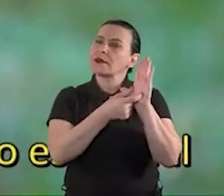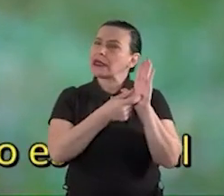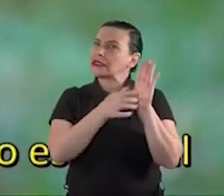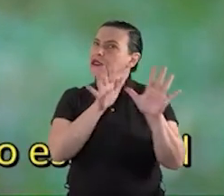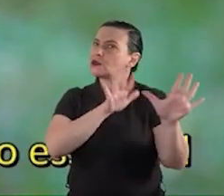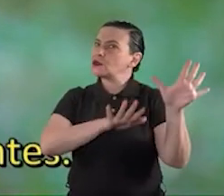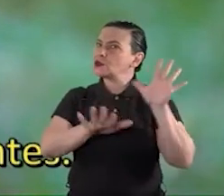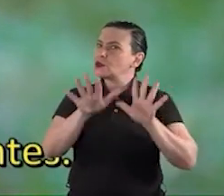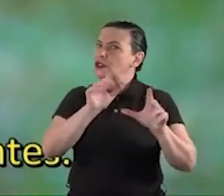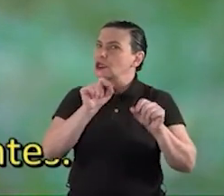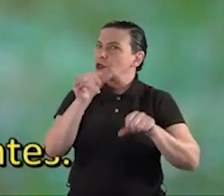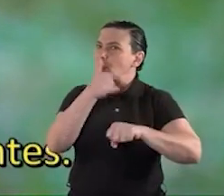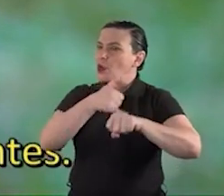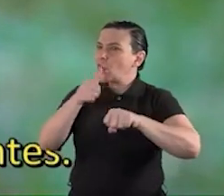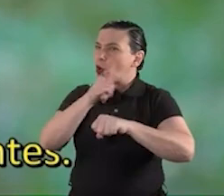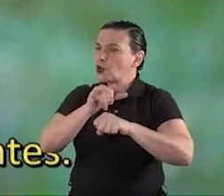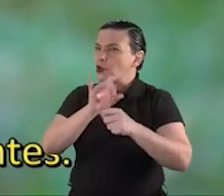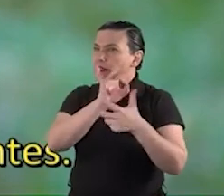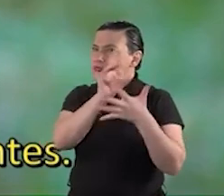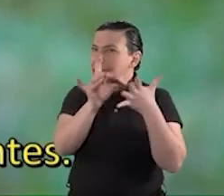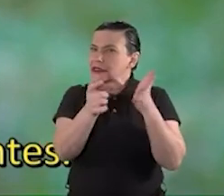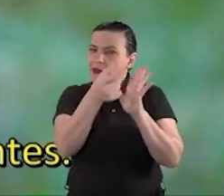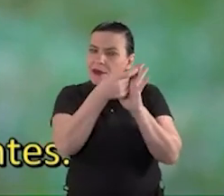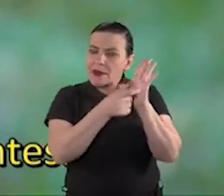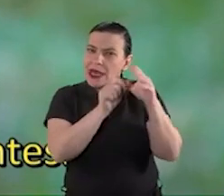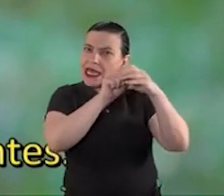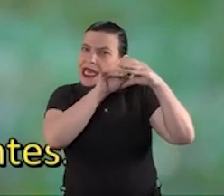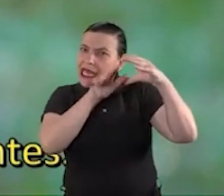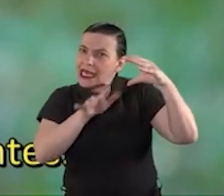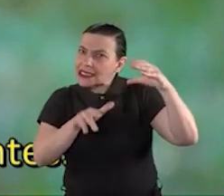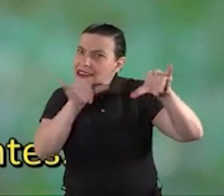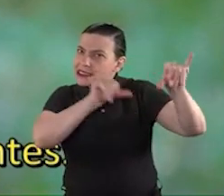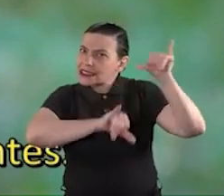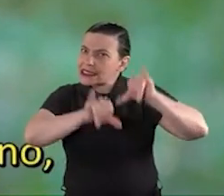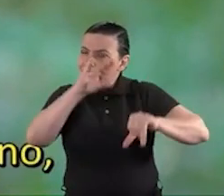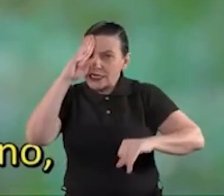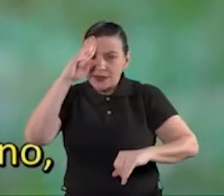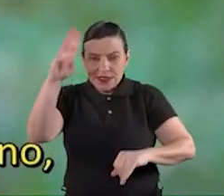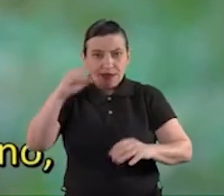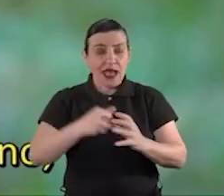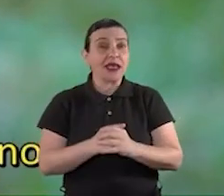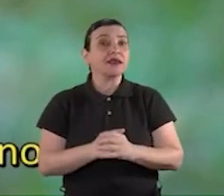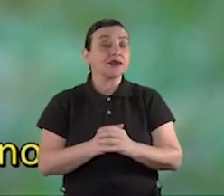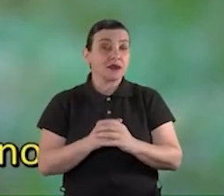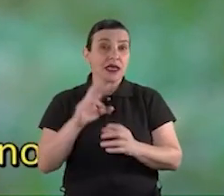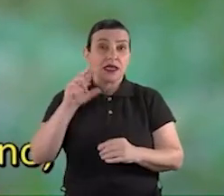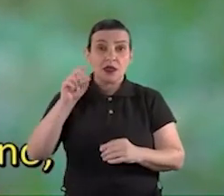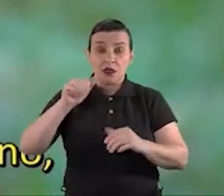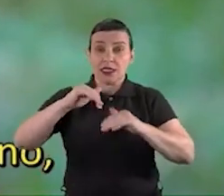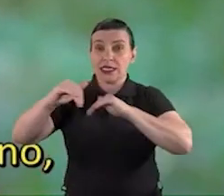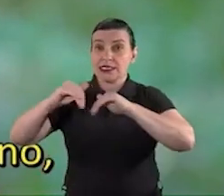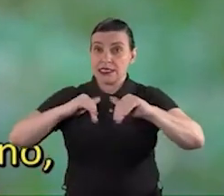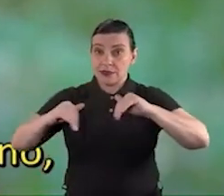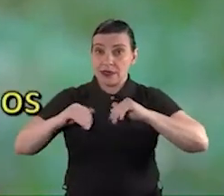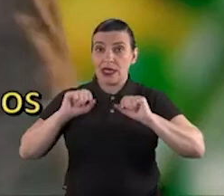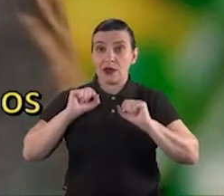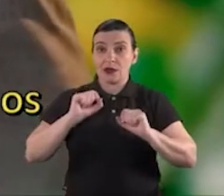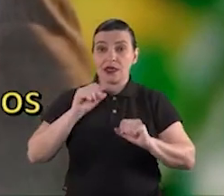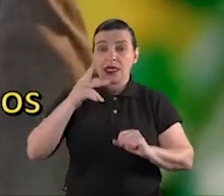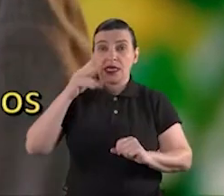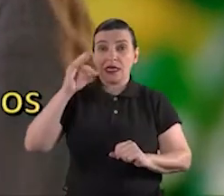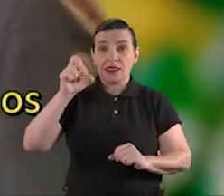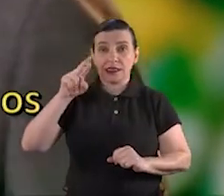com muito cuidado cada óleo essencial por suas características químicas luminárias a roda é separada em unidades de